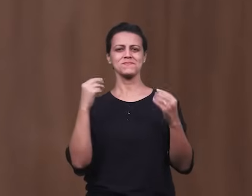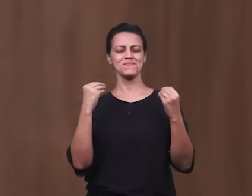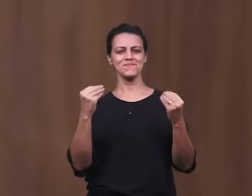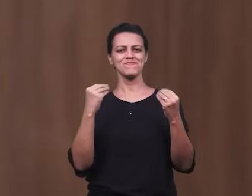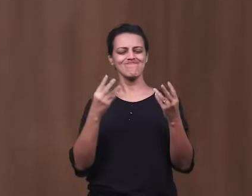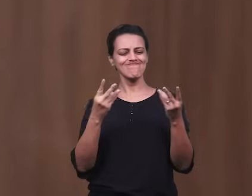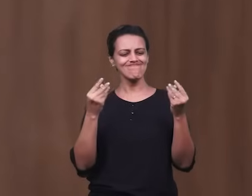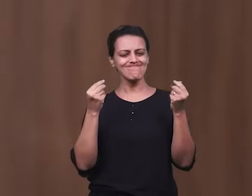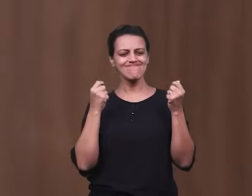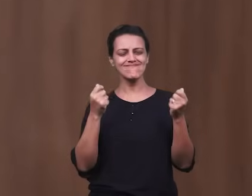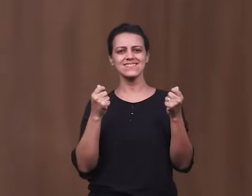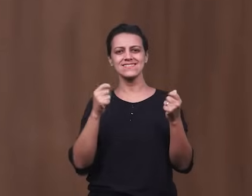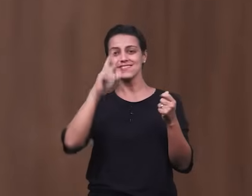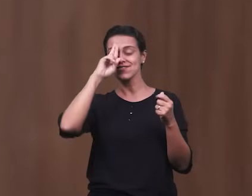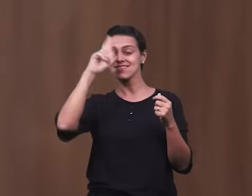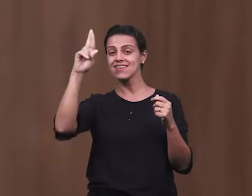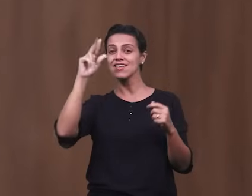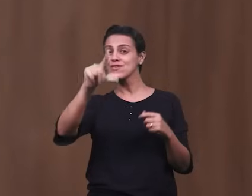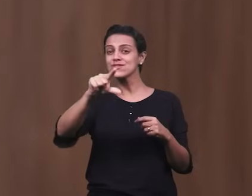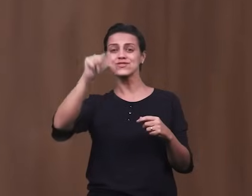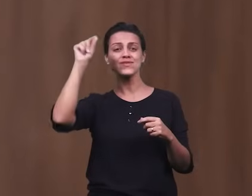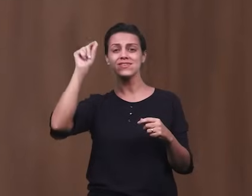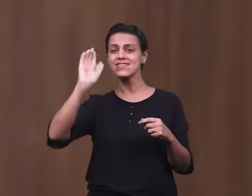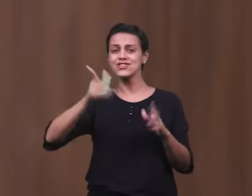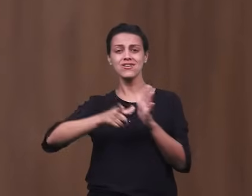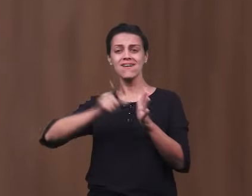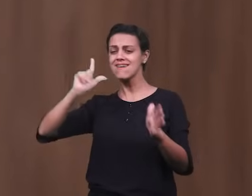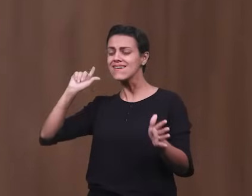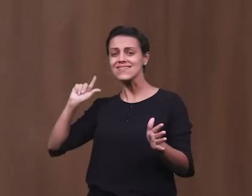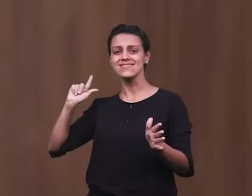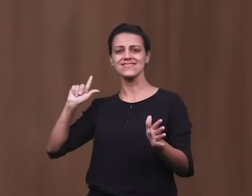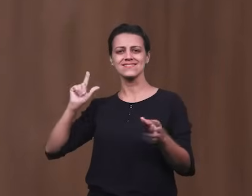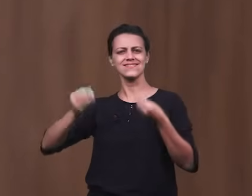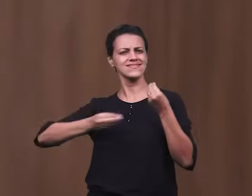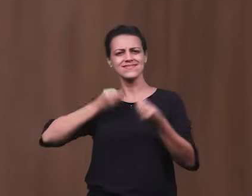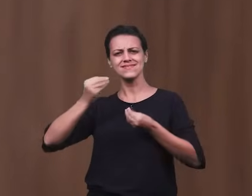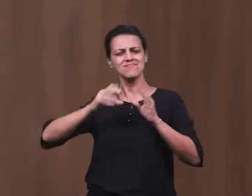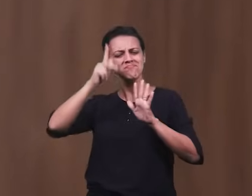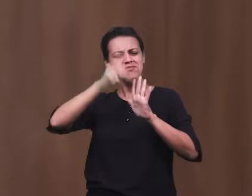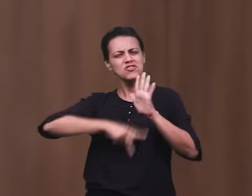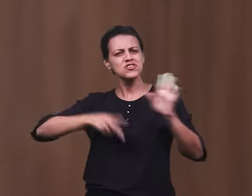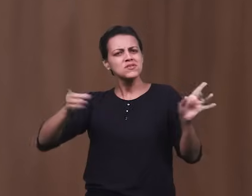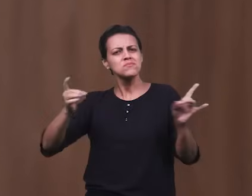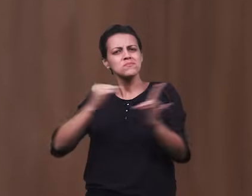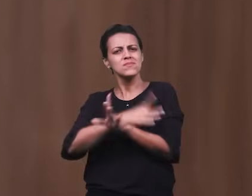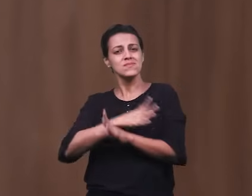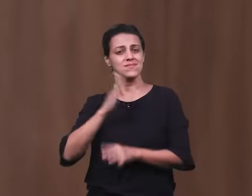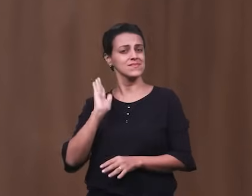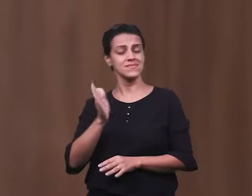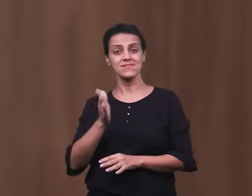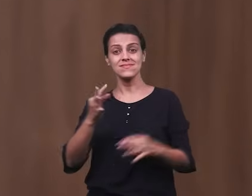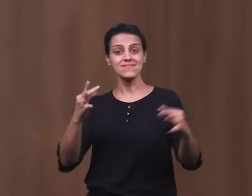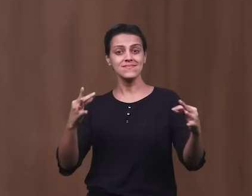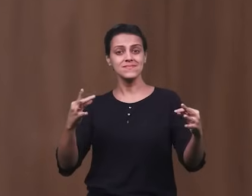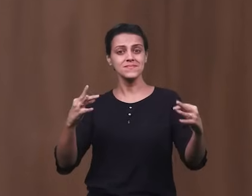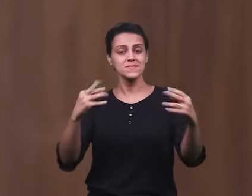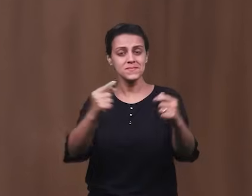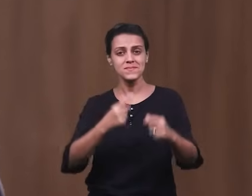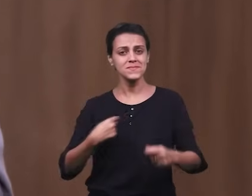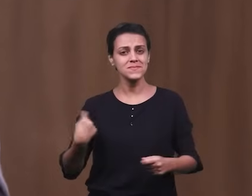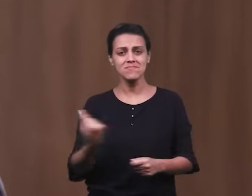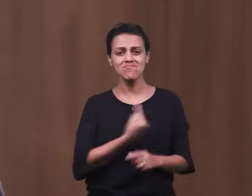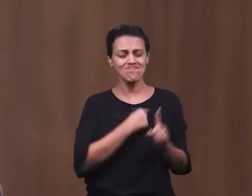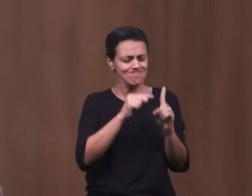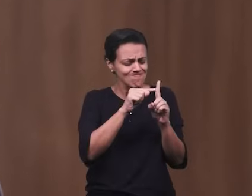trazer esses aspectos que Ele já havia estabelecido um projeto para todos nós, né, desde quando